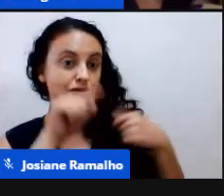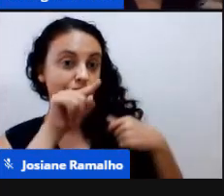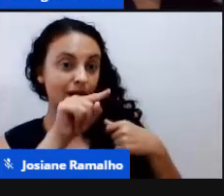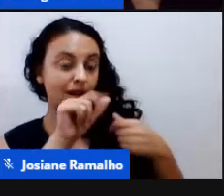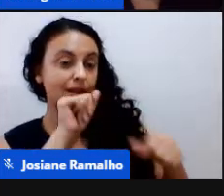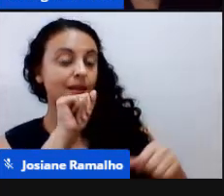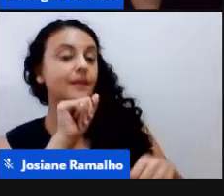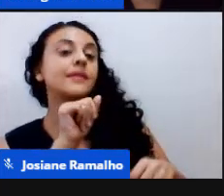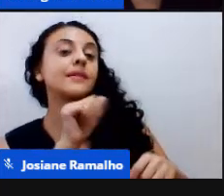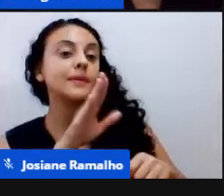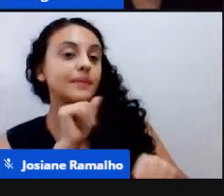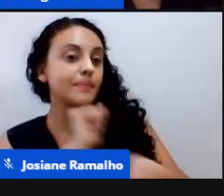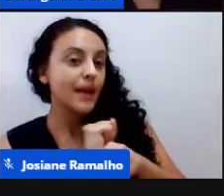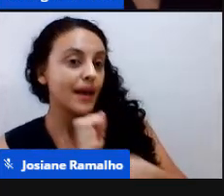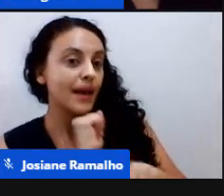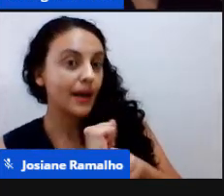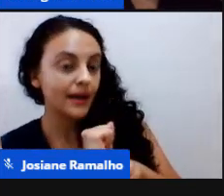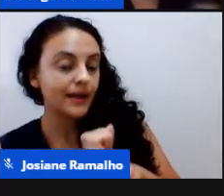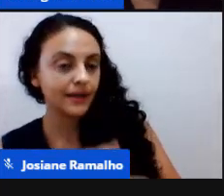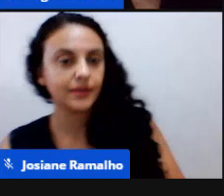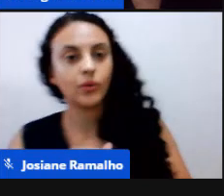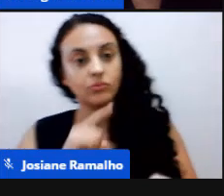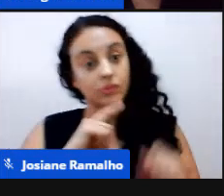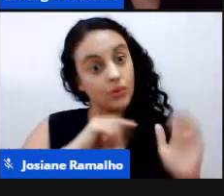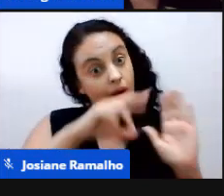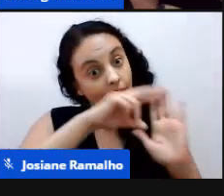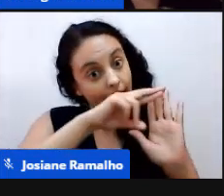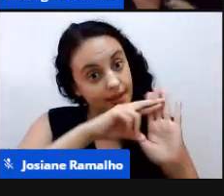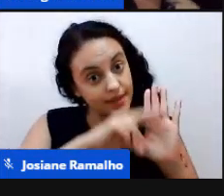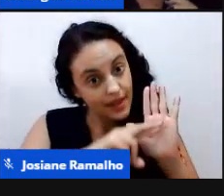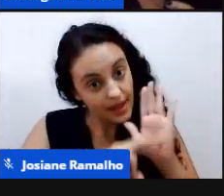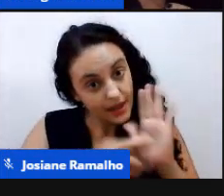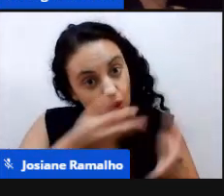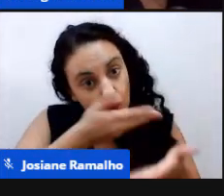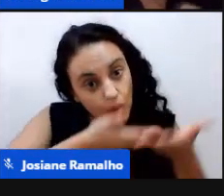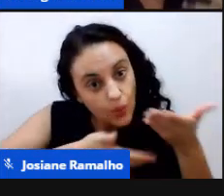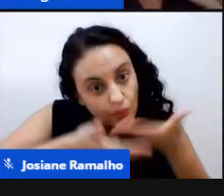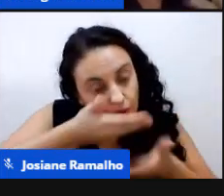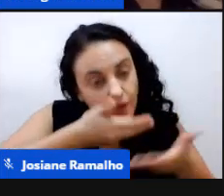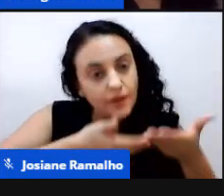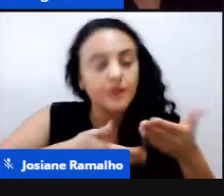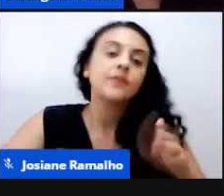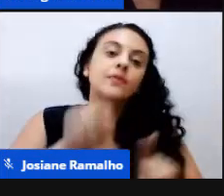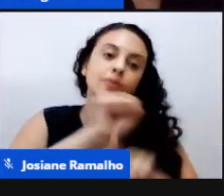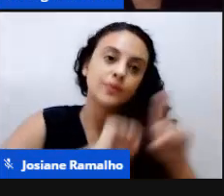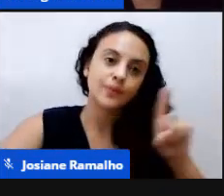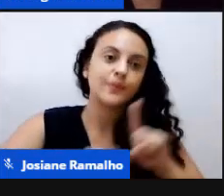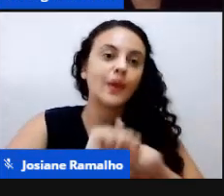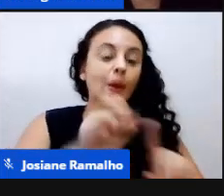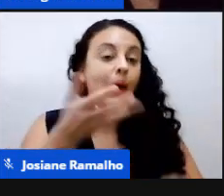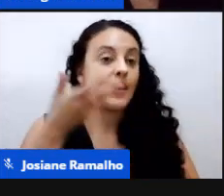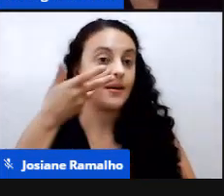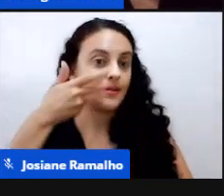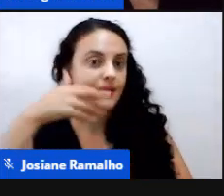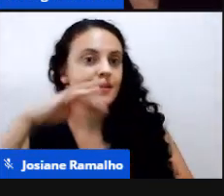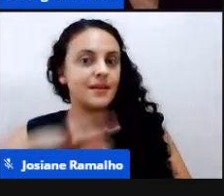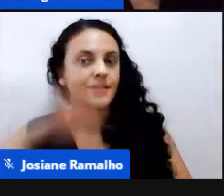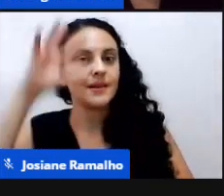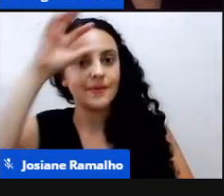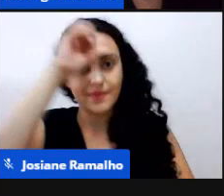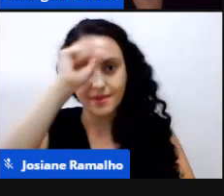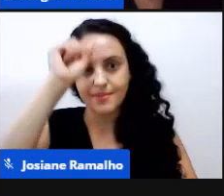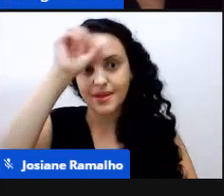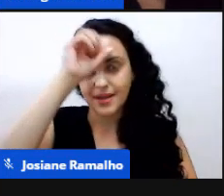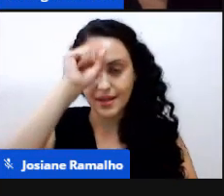no convívio social, nós temos regras. Então, essa criança vai aprender através da brincadeira, que ela tem a vez